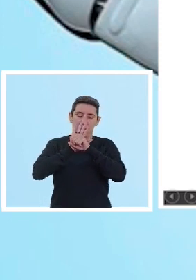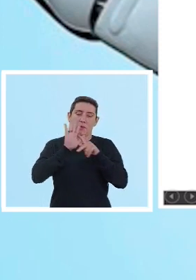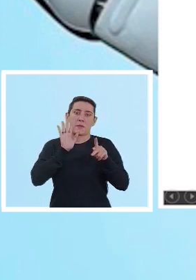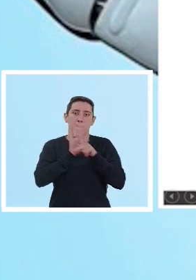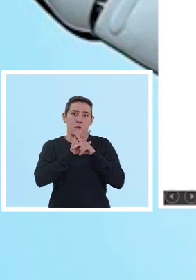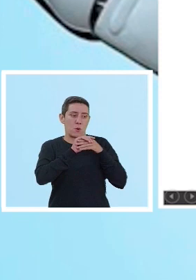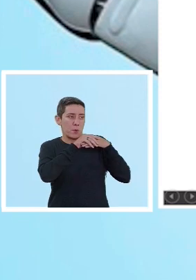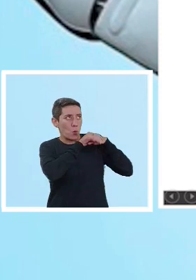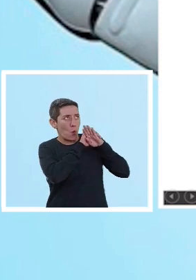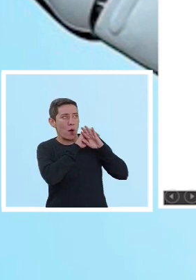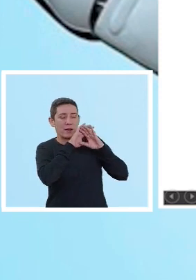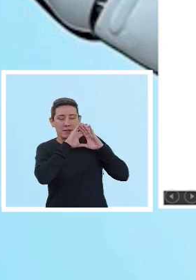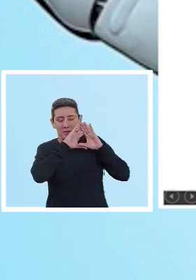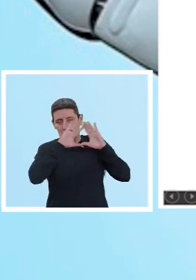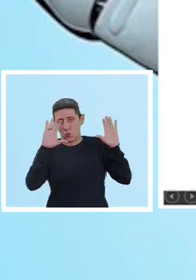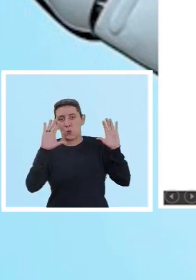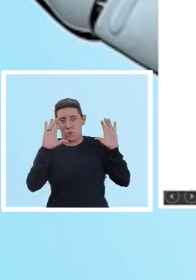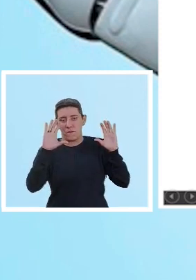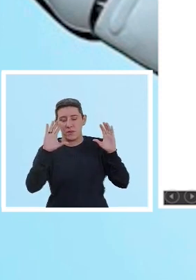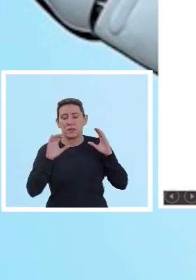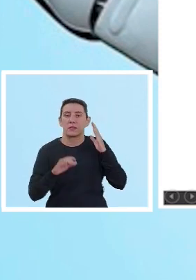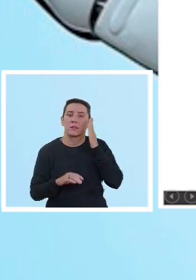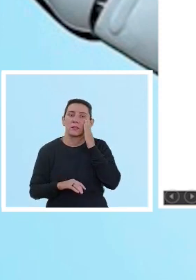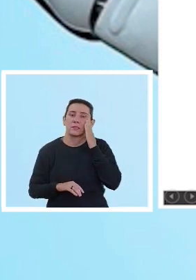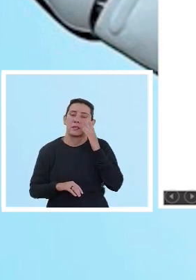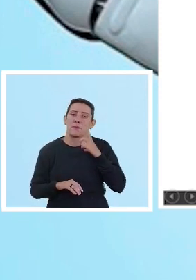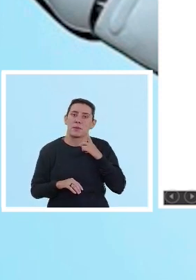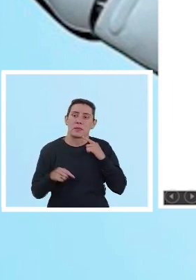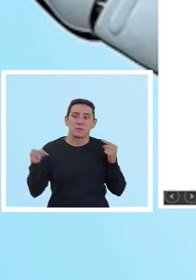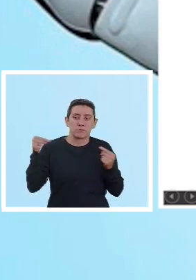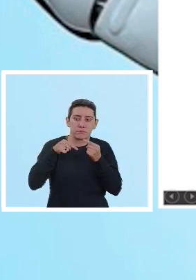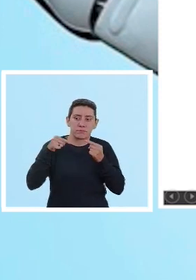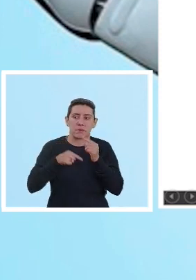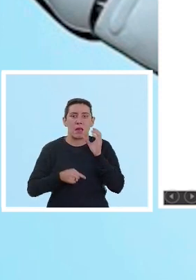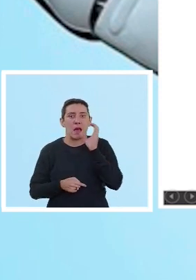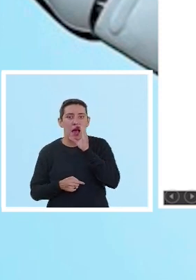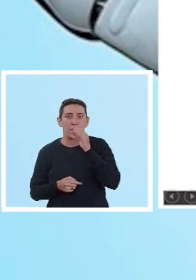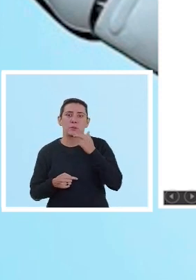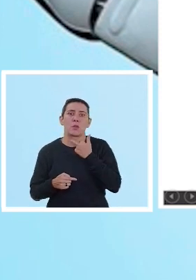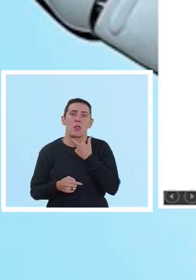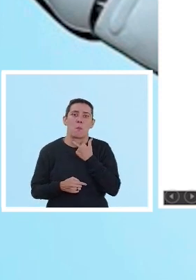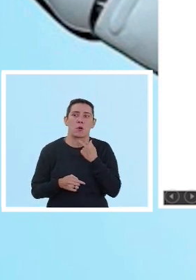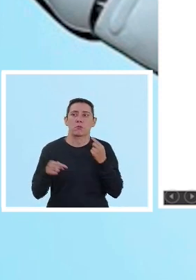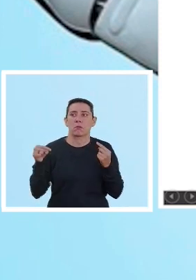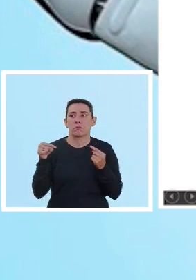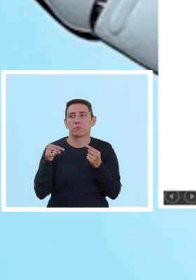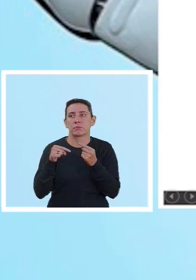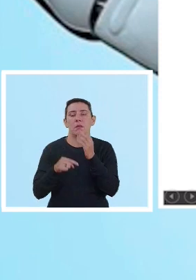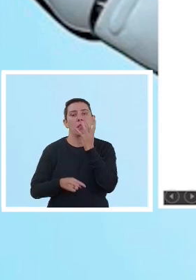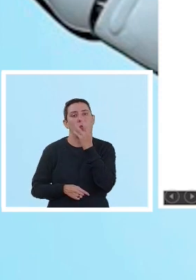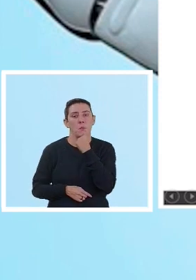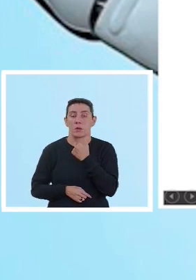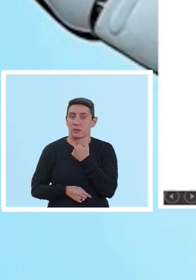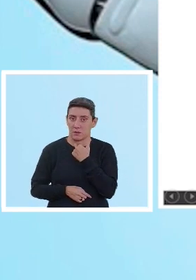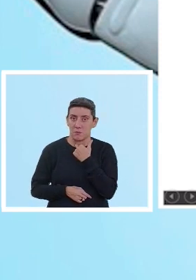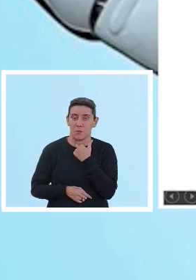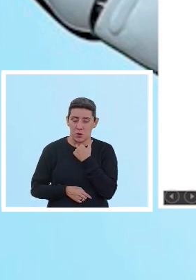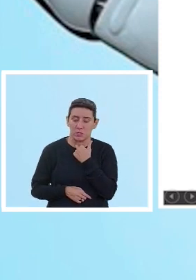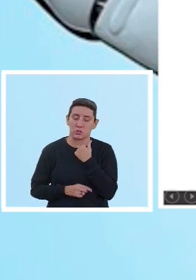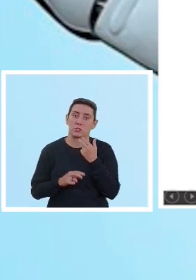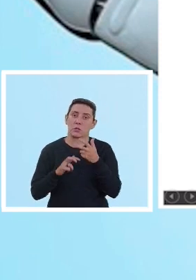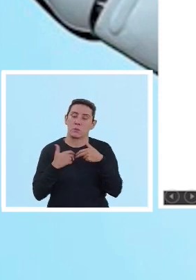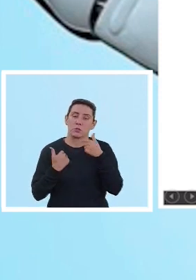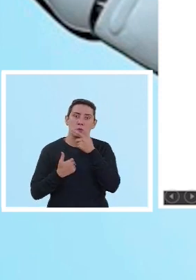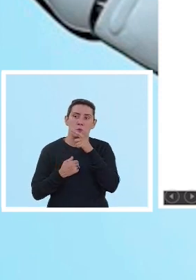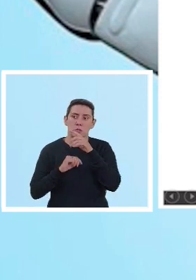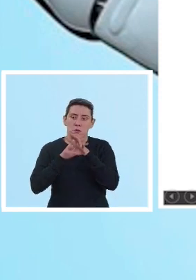latência né então cinco dias de paz essa baixa latência ele traz essa banda larga né e a gente consegue então processar